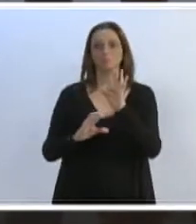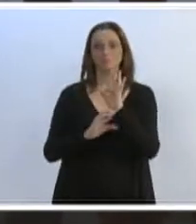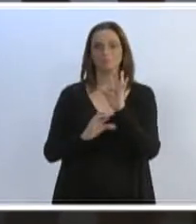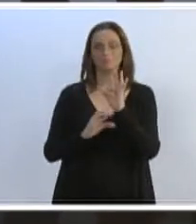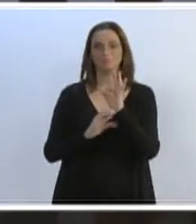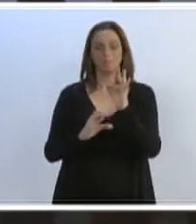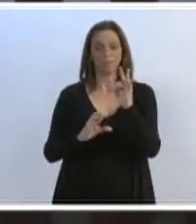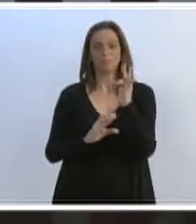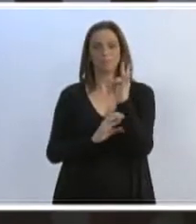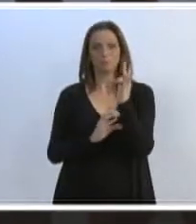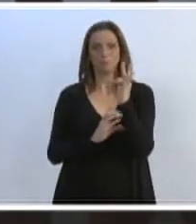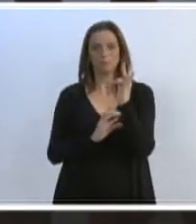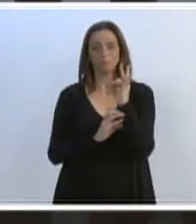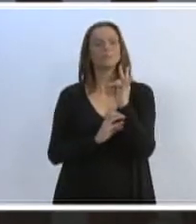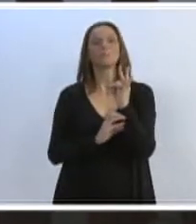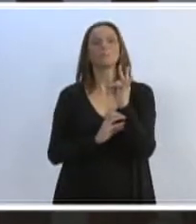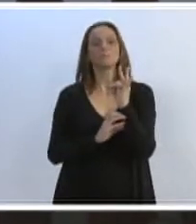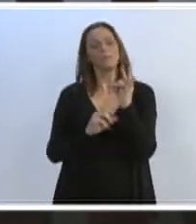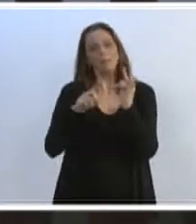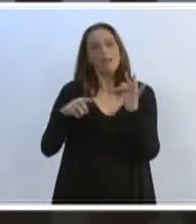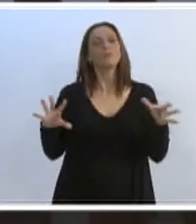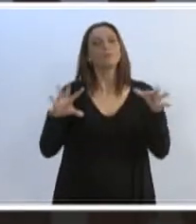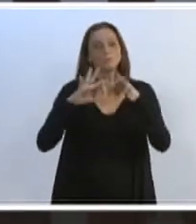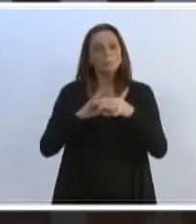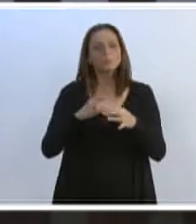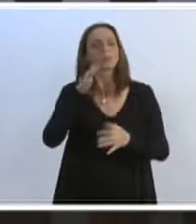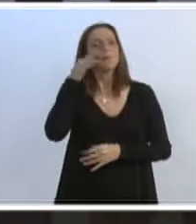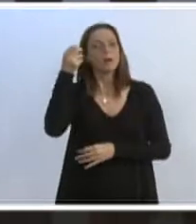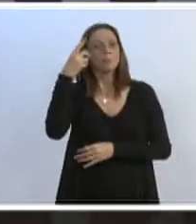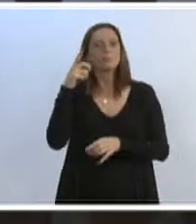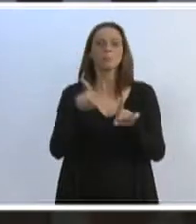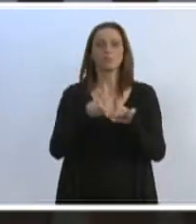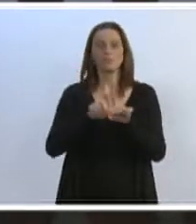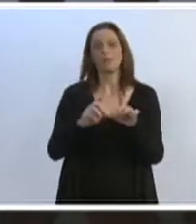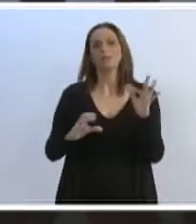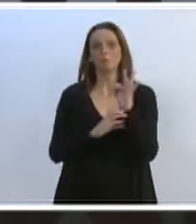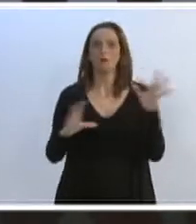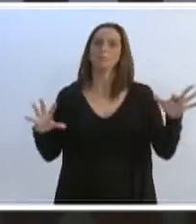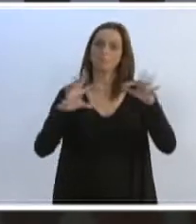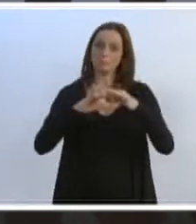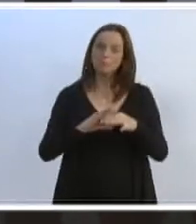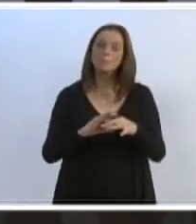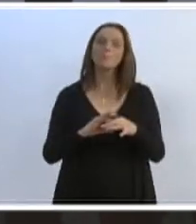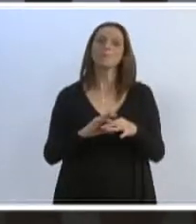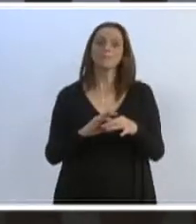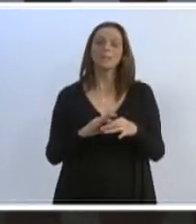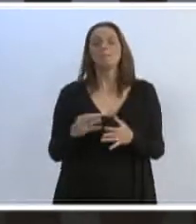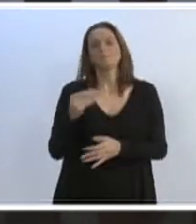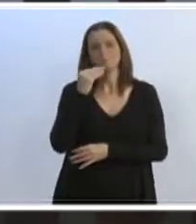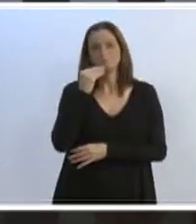tem uma colaboração também do nosso Centro de Memória Oral e Pesquisa da FURB, que